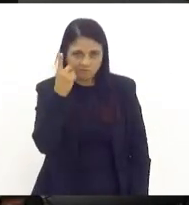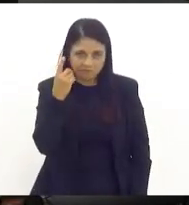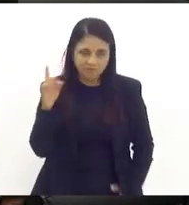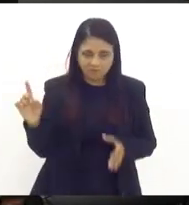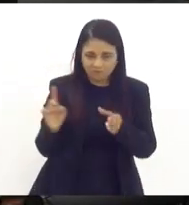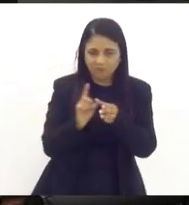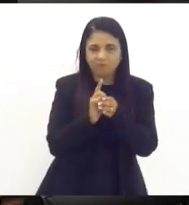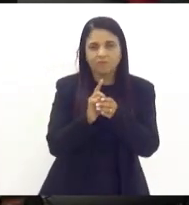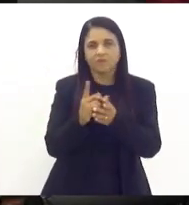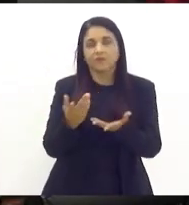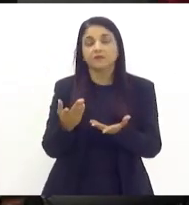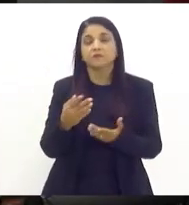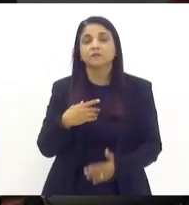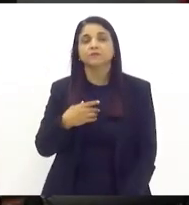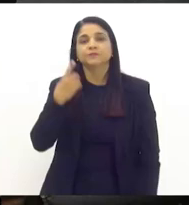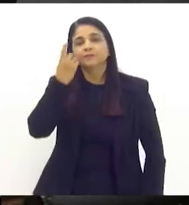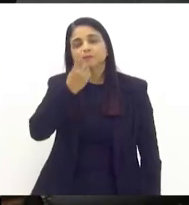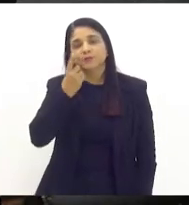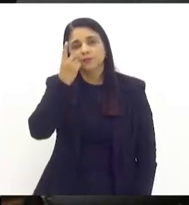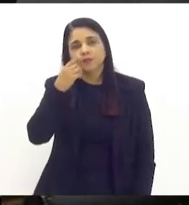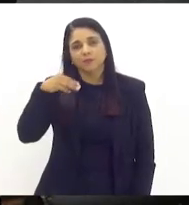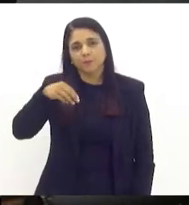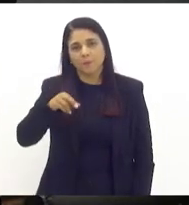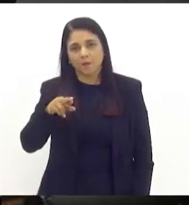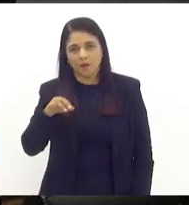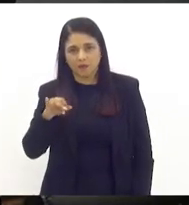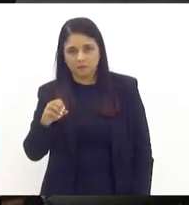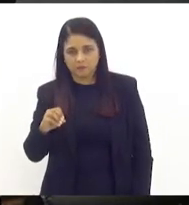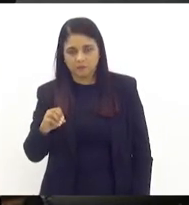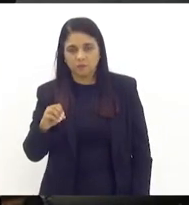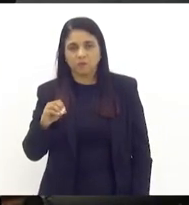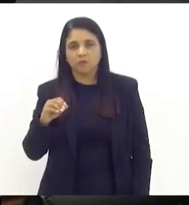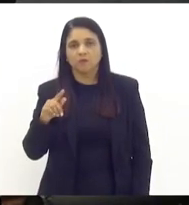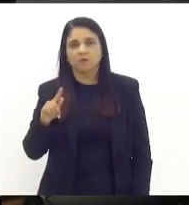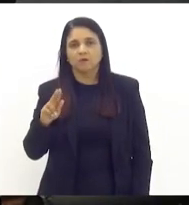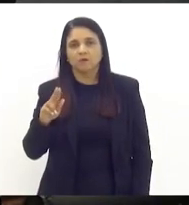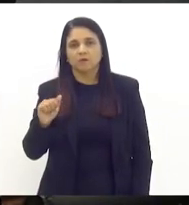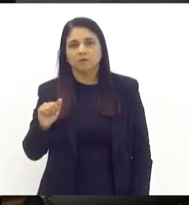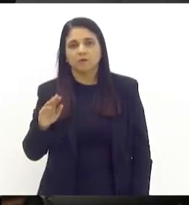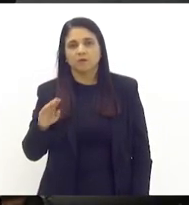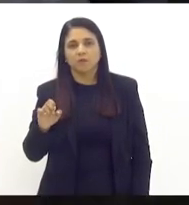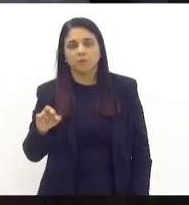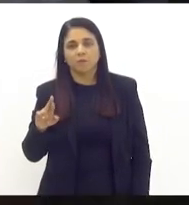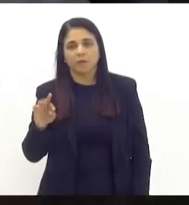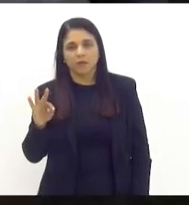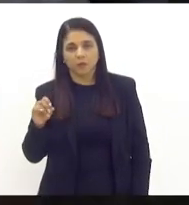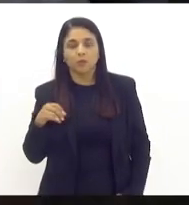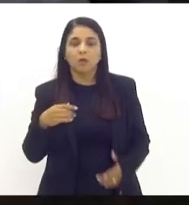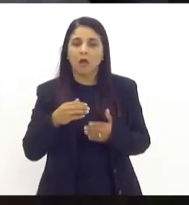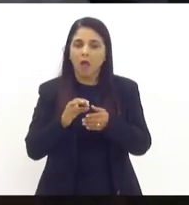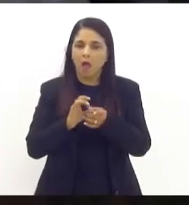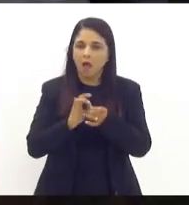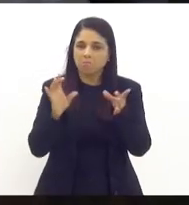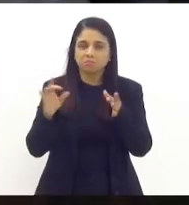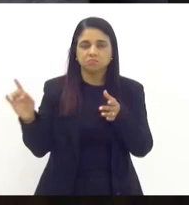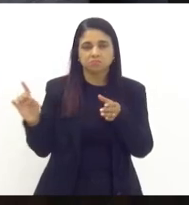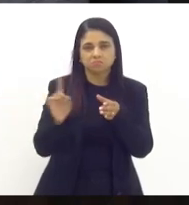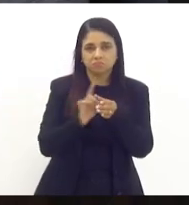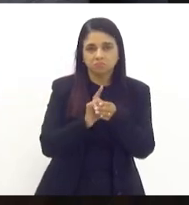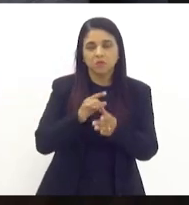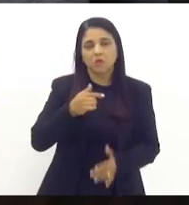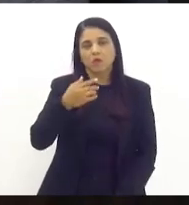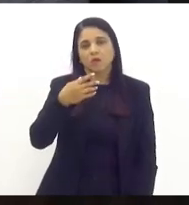nosso nome Deputado Márcio Gualberto abriu também com a autoria pro projeto dele 487